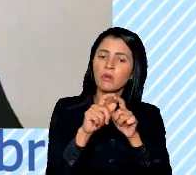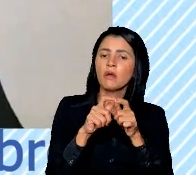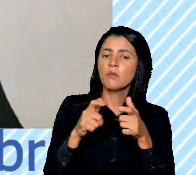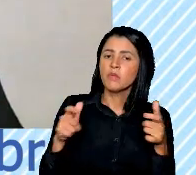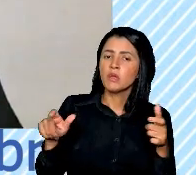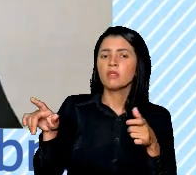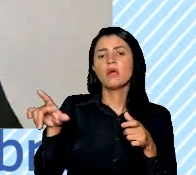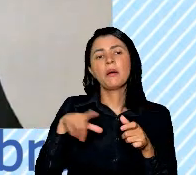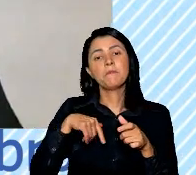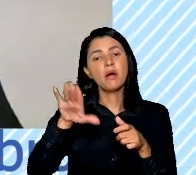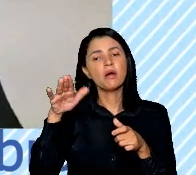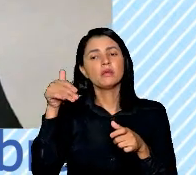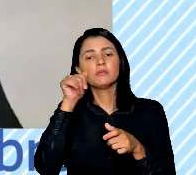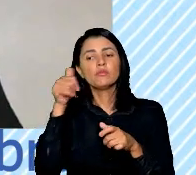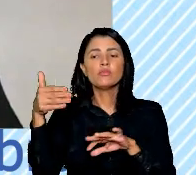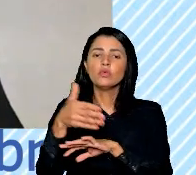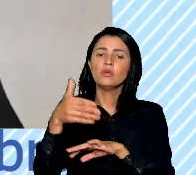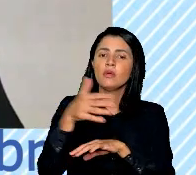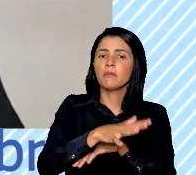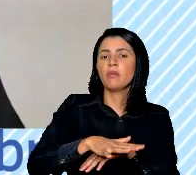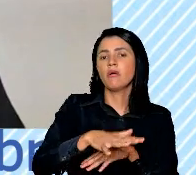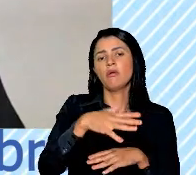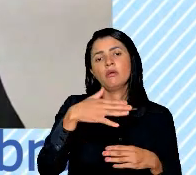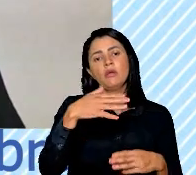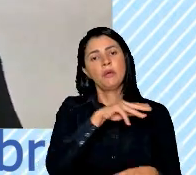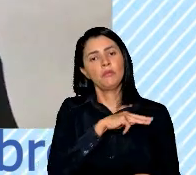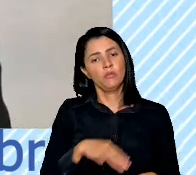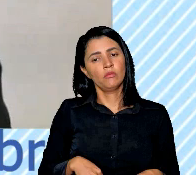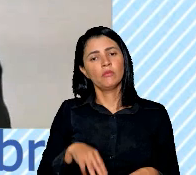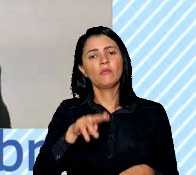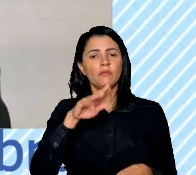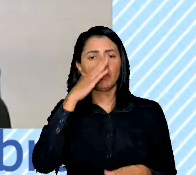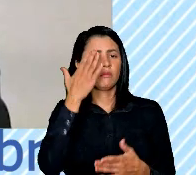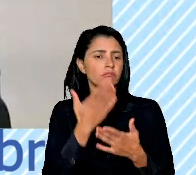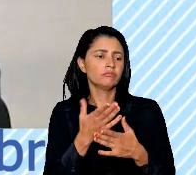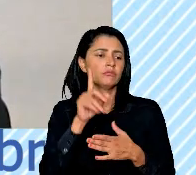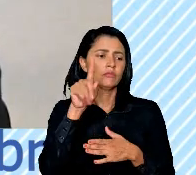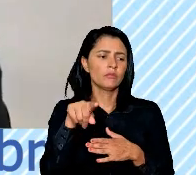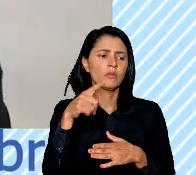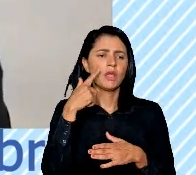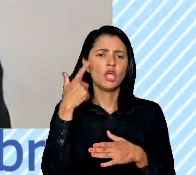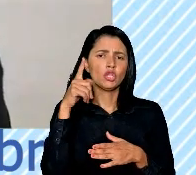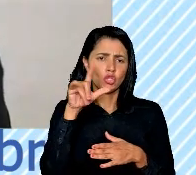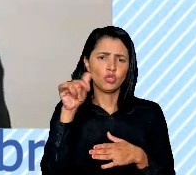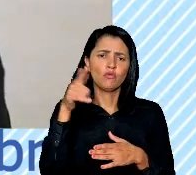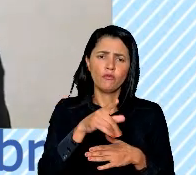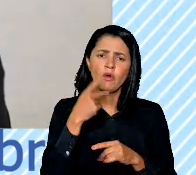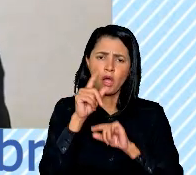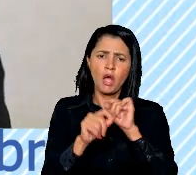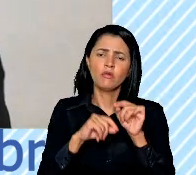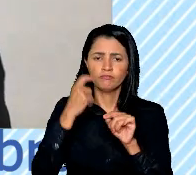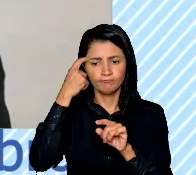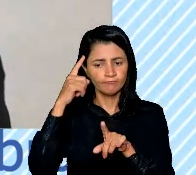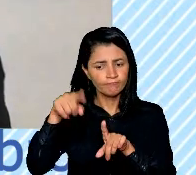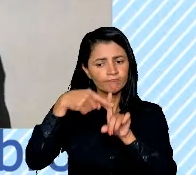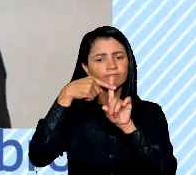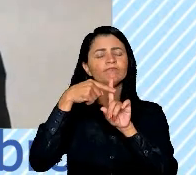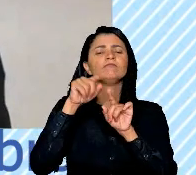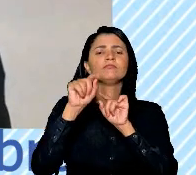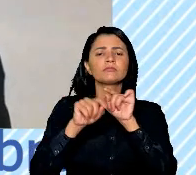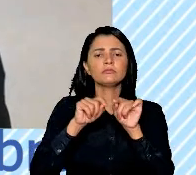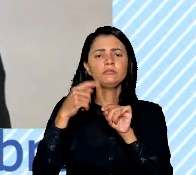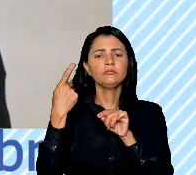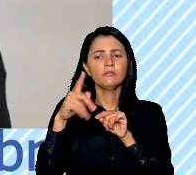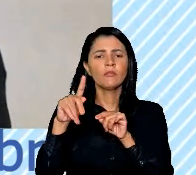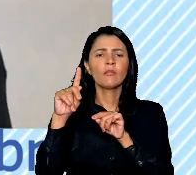atrair mais mulheres para o espaço público. Então, eu acho que a tendência, eu digo de novo, eu sou bastante otimista, a tendência com